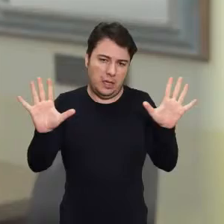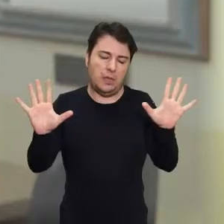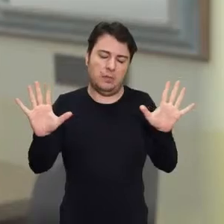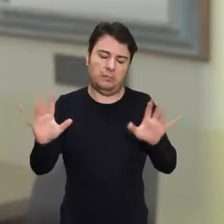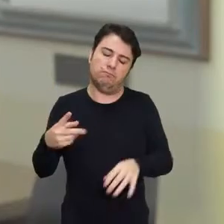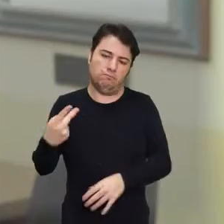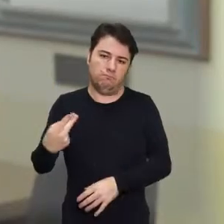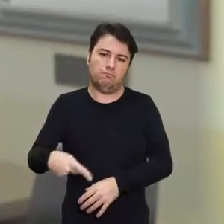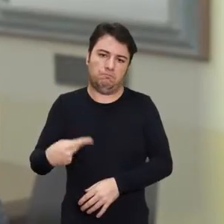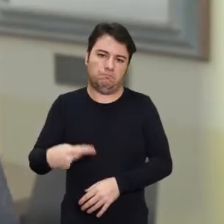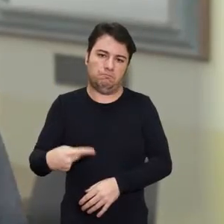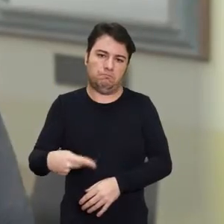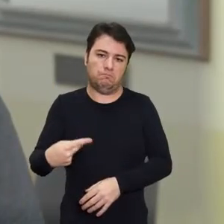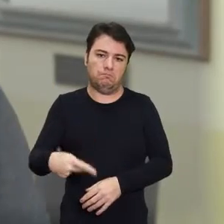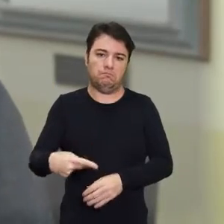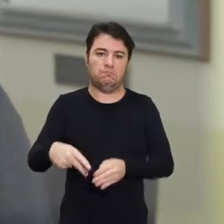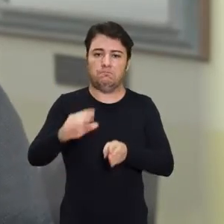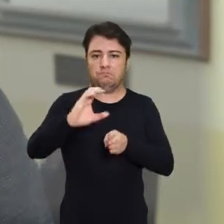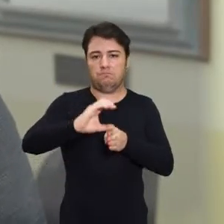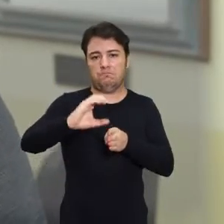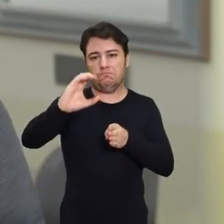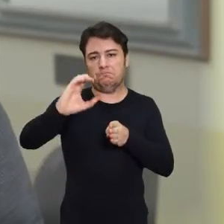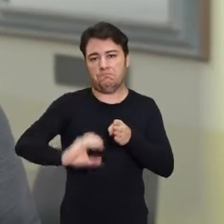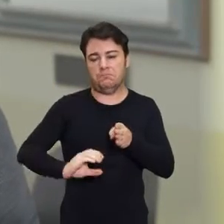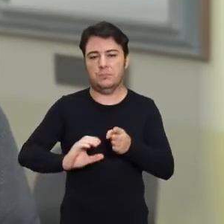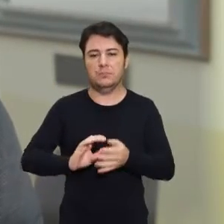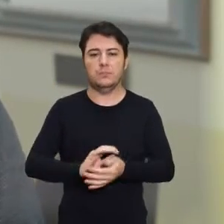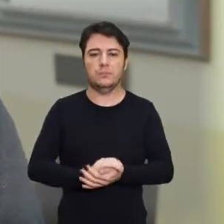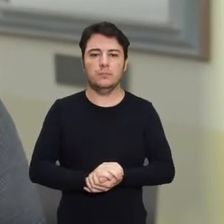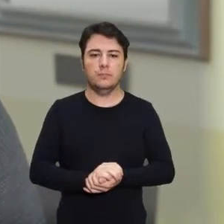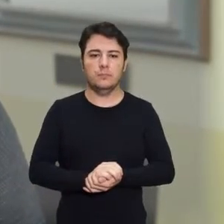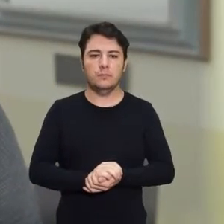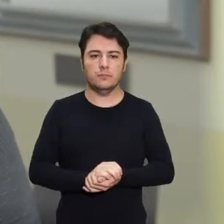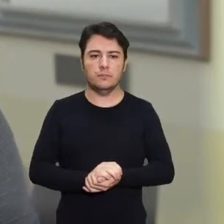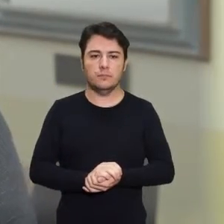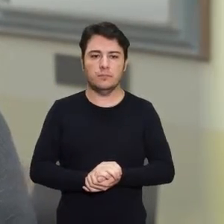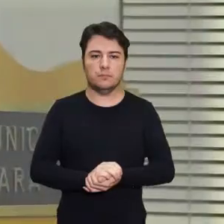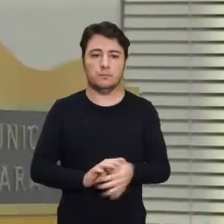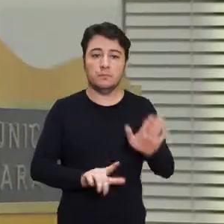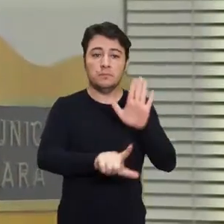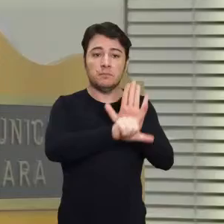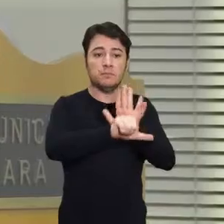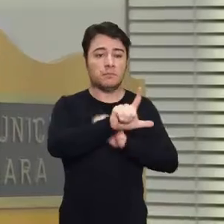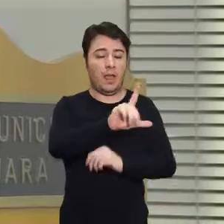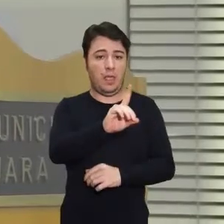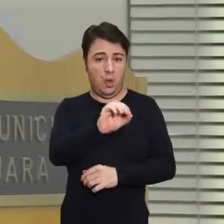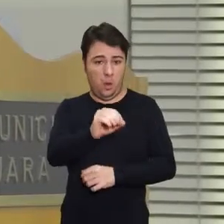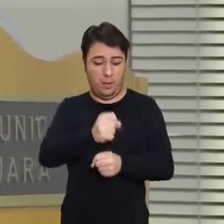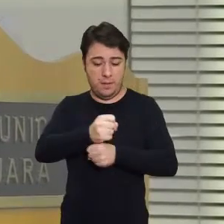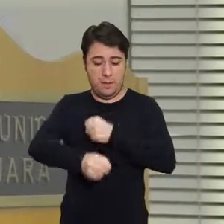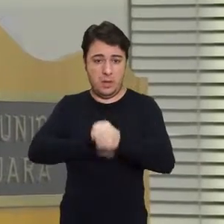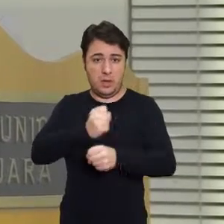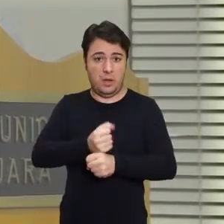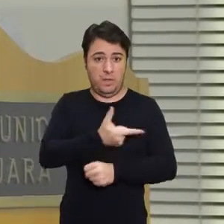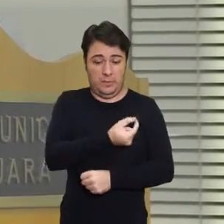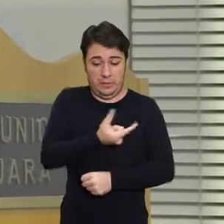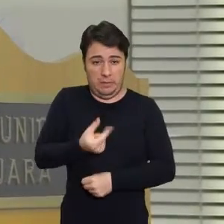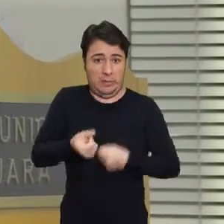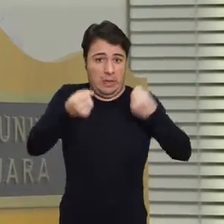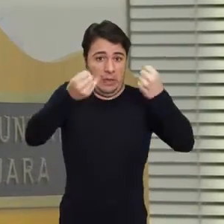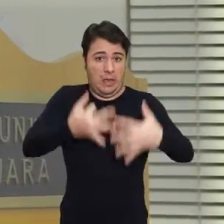é adição da do projeto de lei que foi enviado aqui para casa aí ele do2020